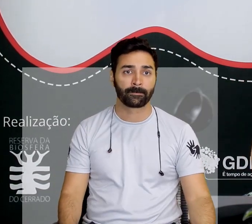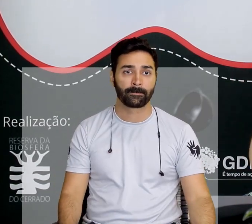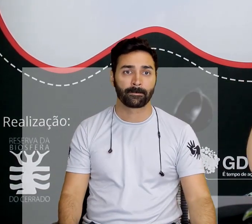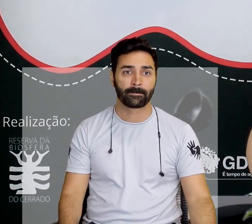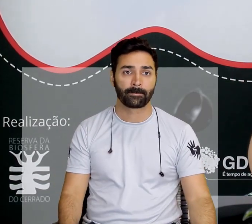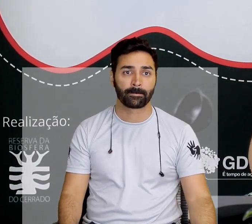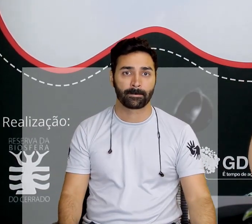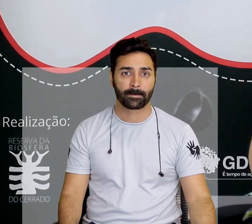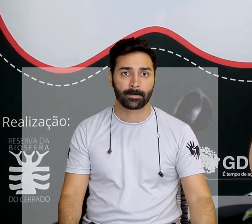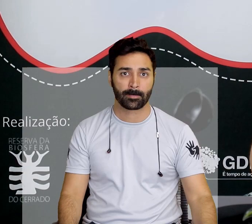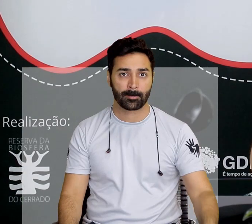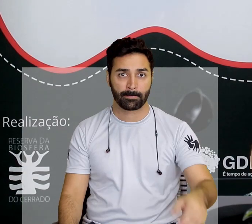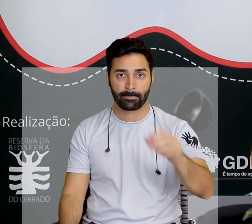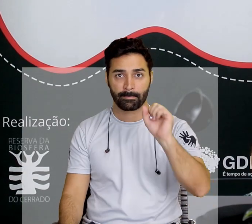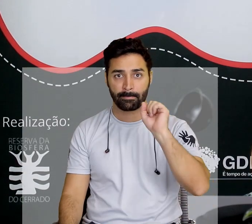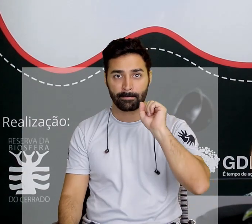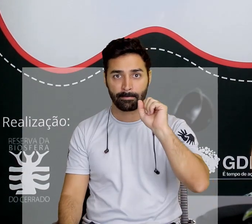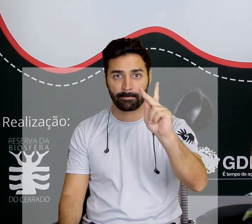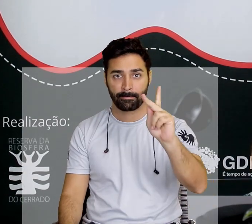Ok?